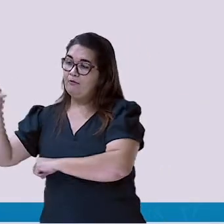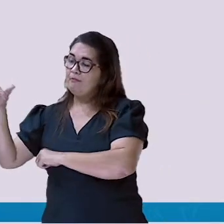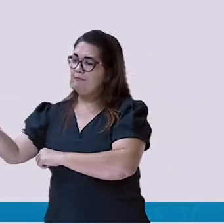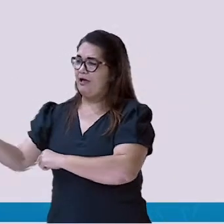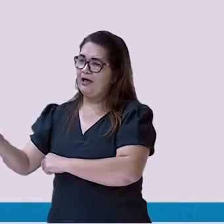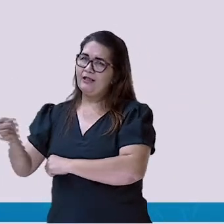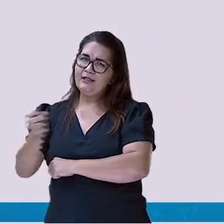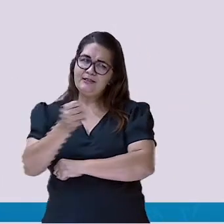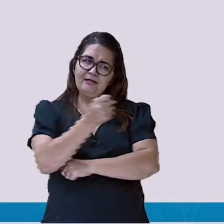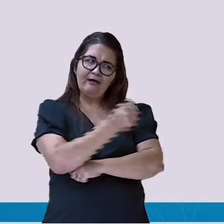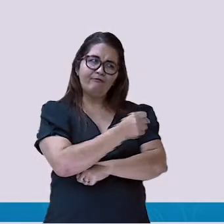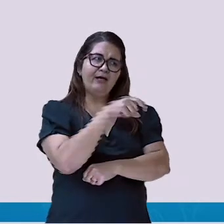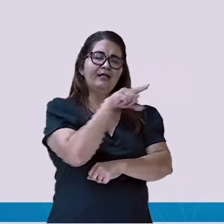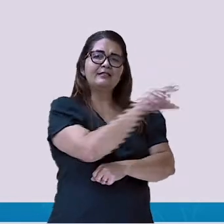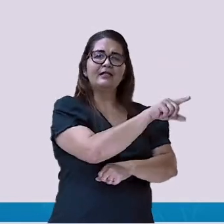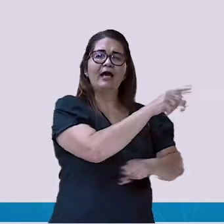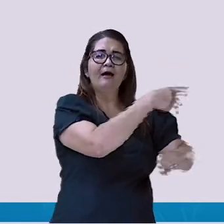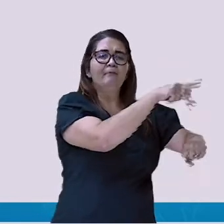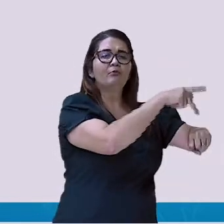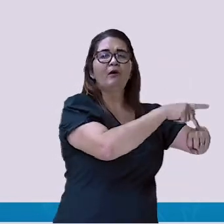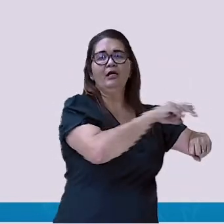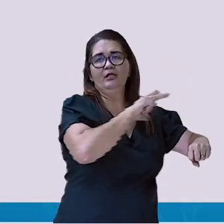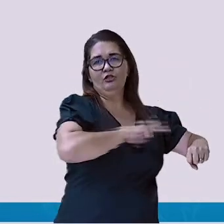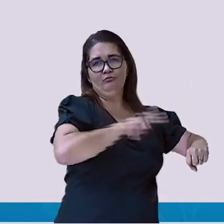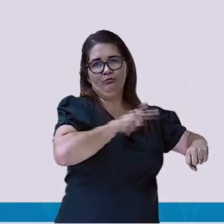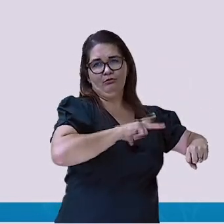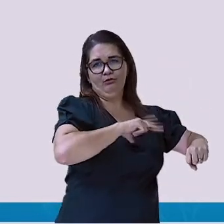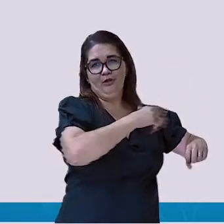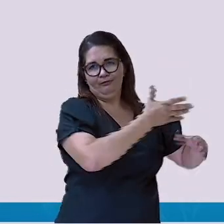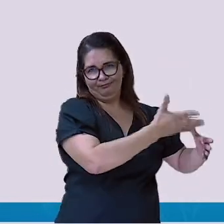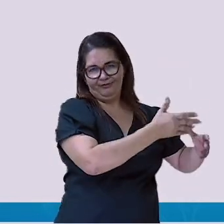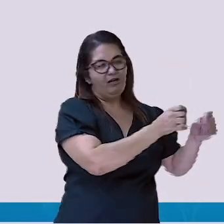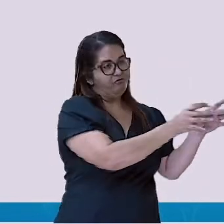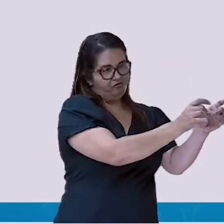e todas as nossas vegetações têm isso, né?